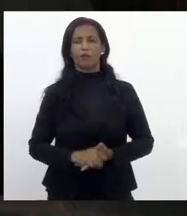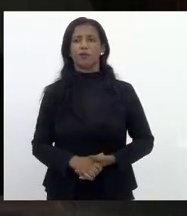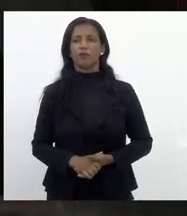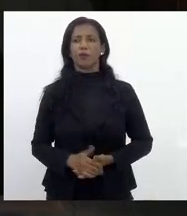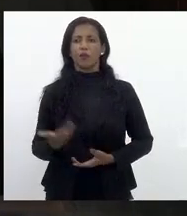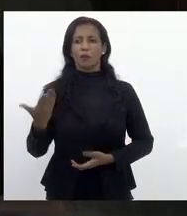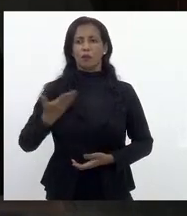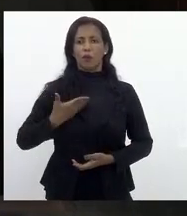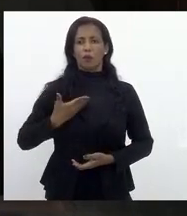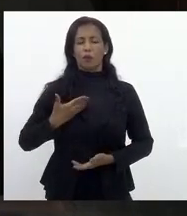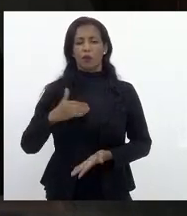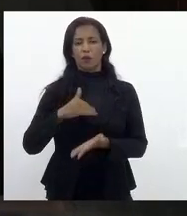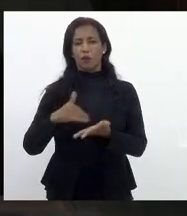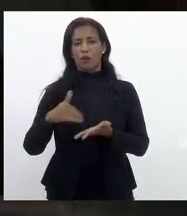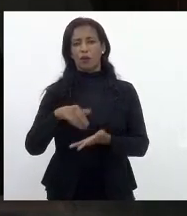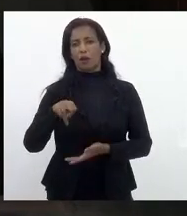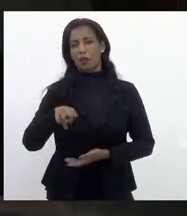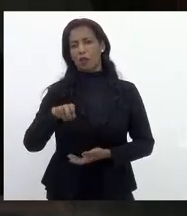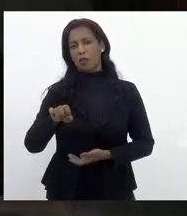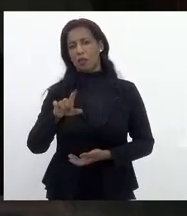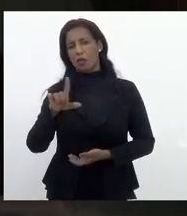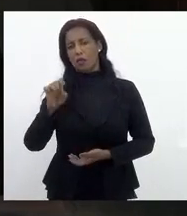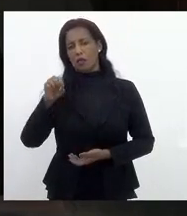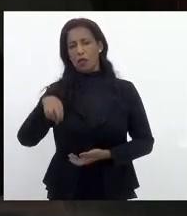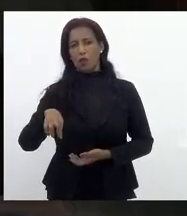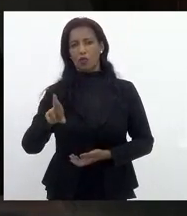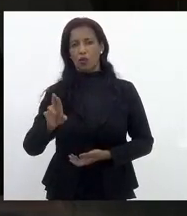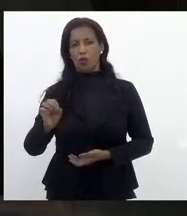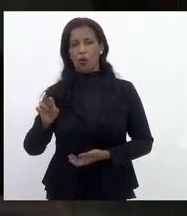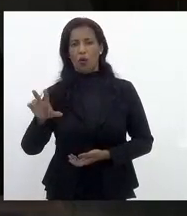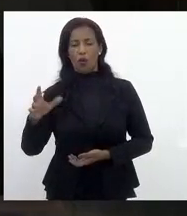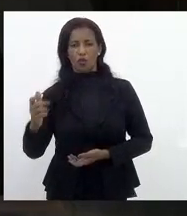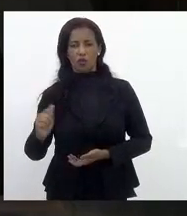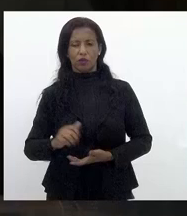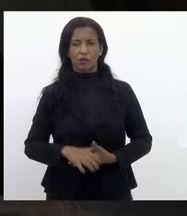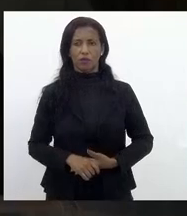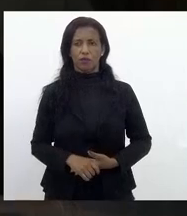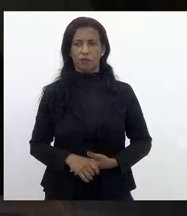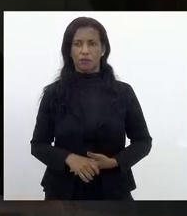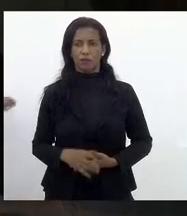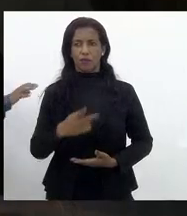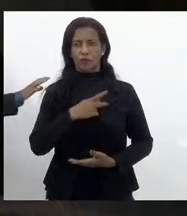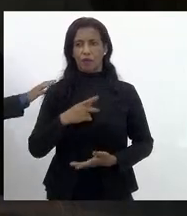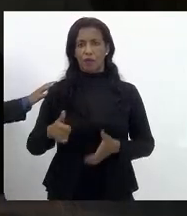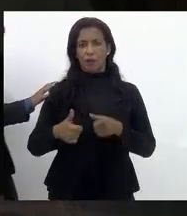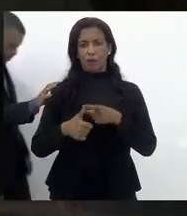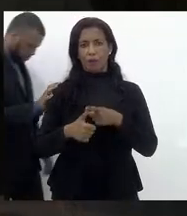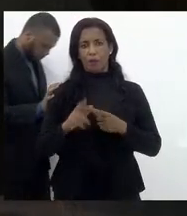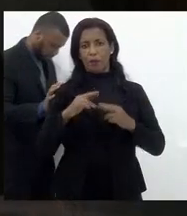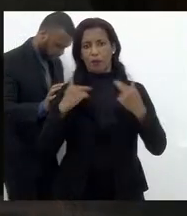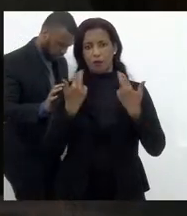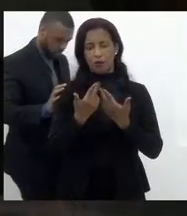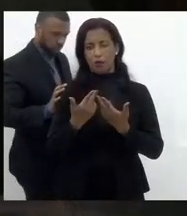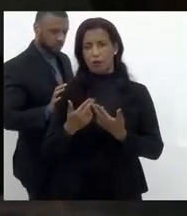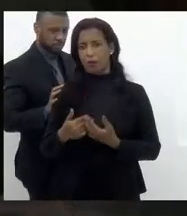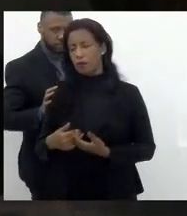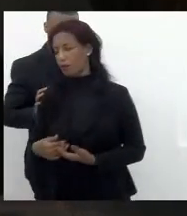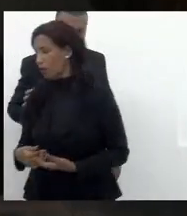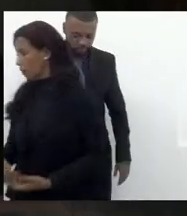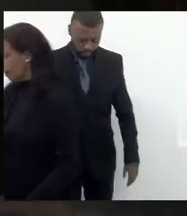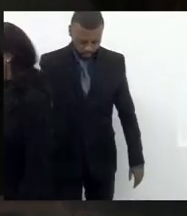meu amigo secretário Nelson Rocha secretário de fazenda eu Preside a primeira audiência pública